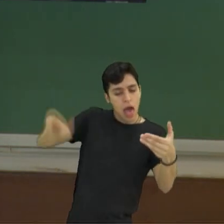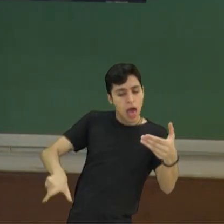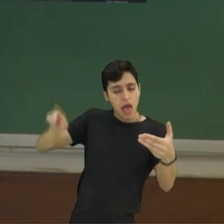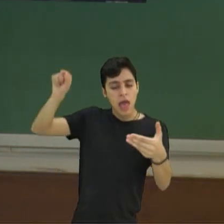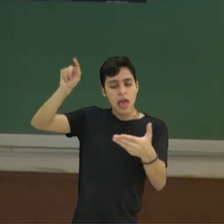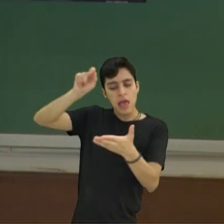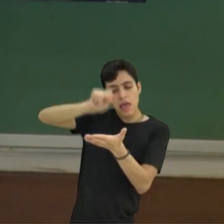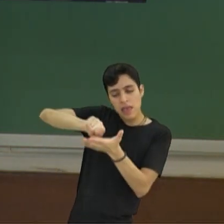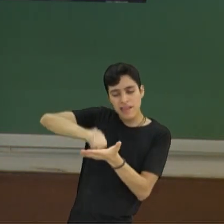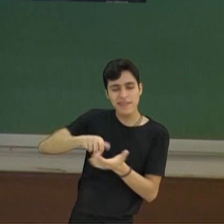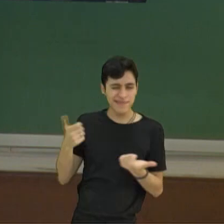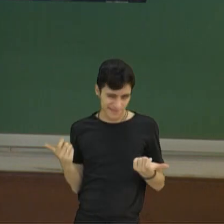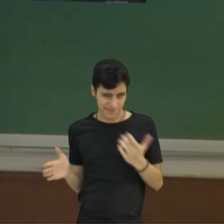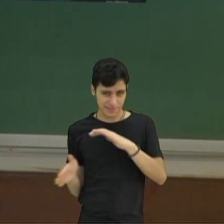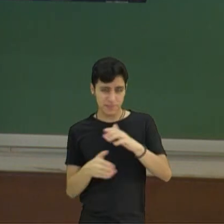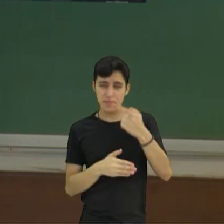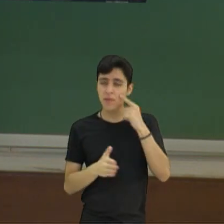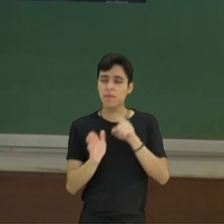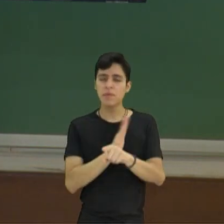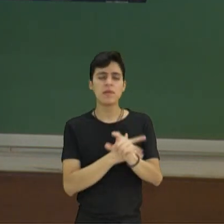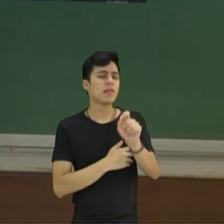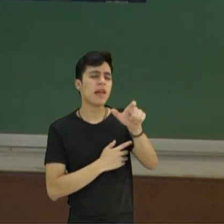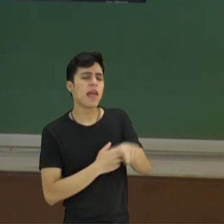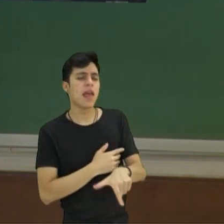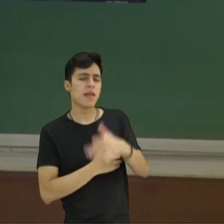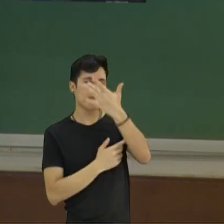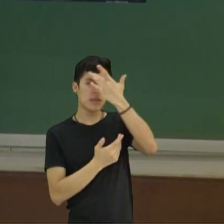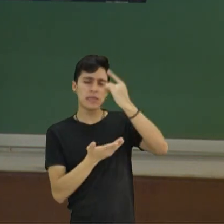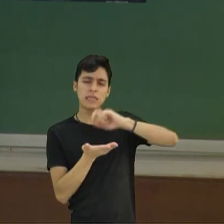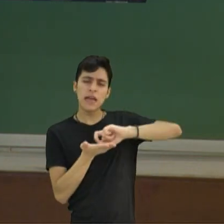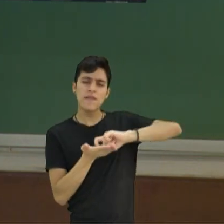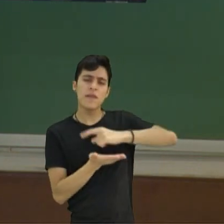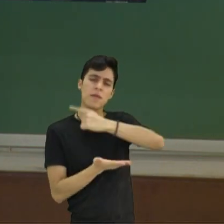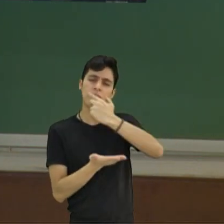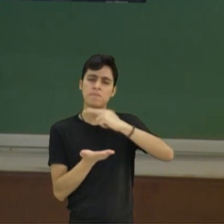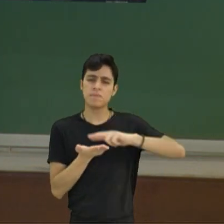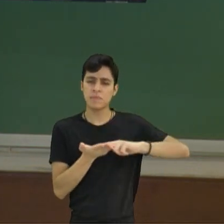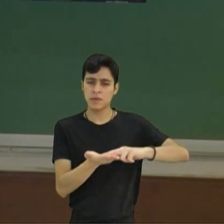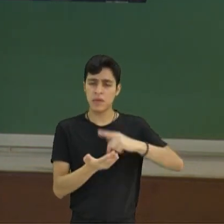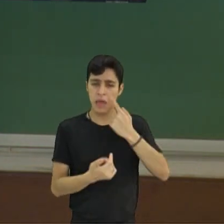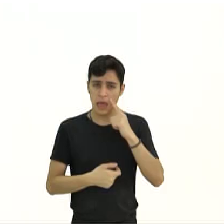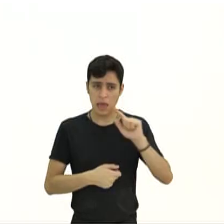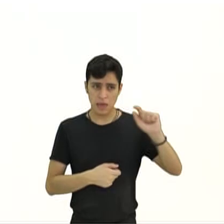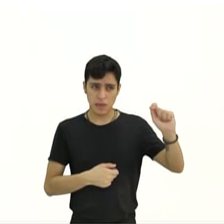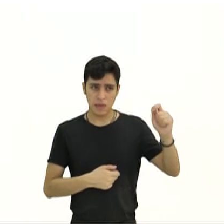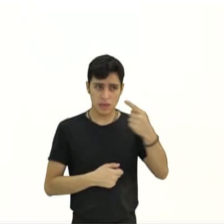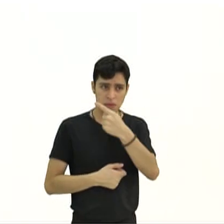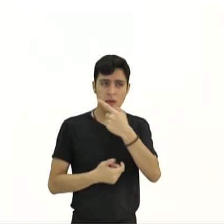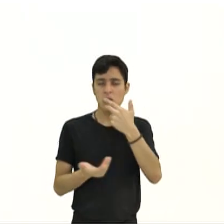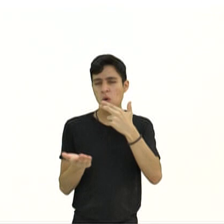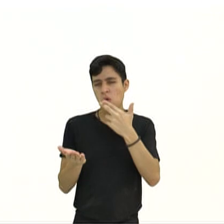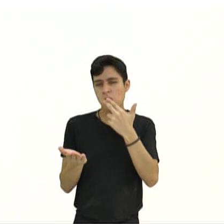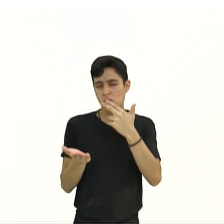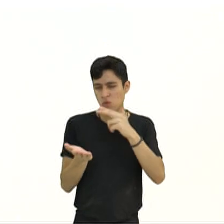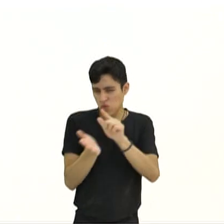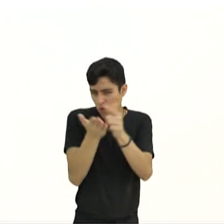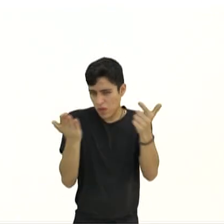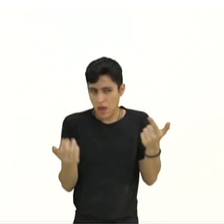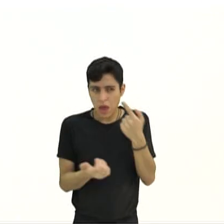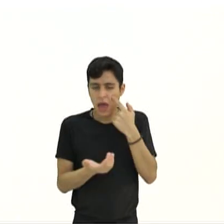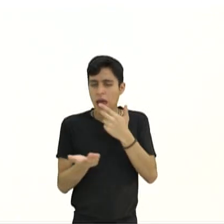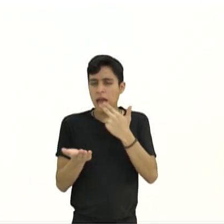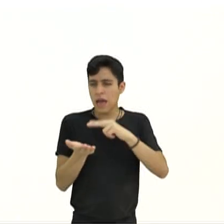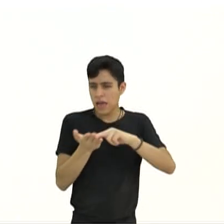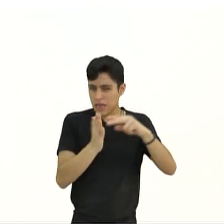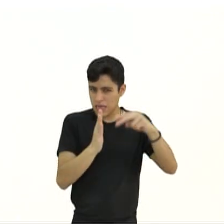nesta carta. Quem redigiu esta carta do leitor? Letra A, Jornal Comércio do Jaú. B, Carta do